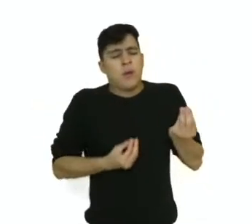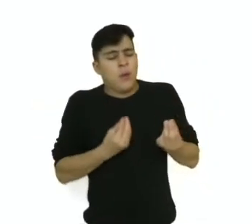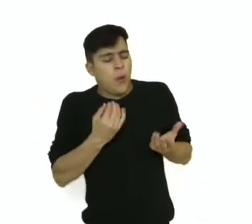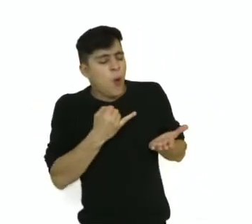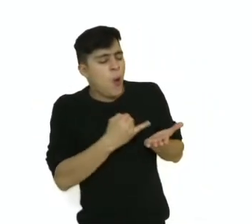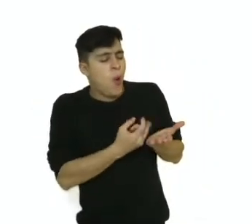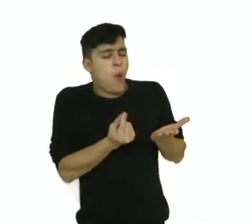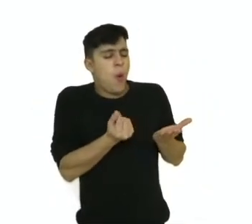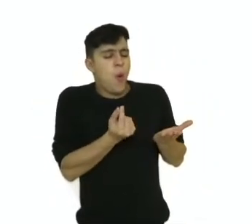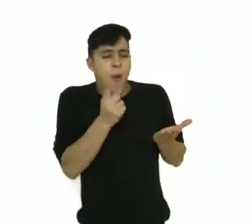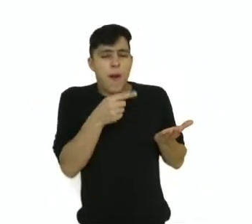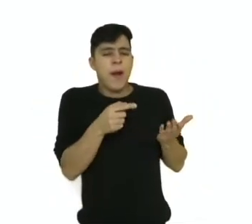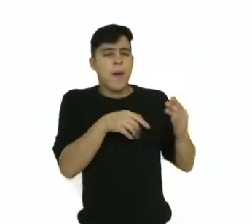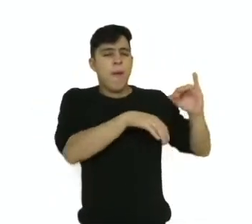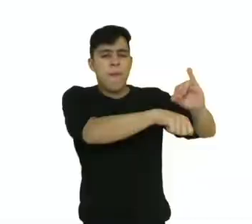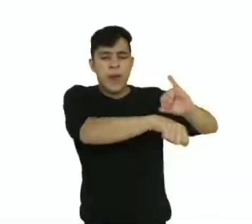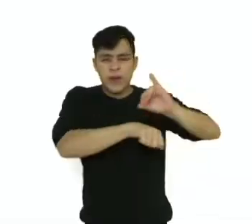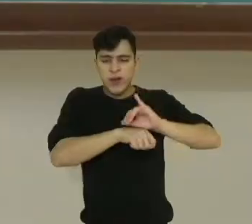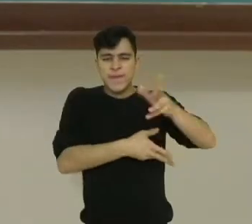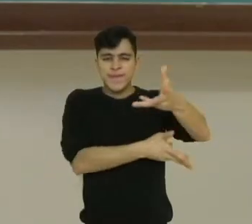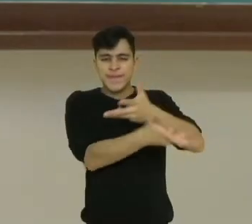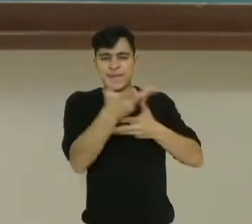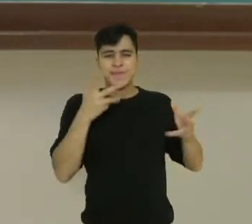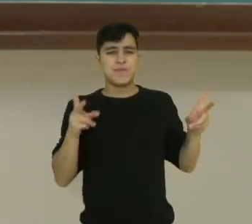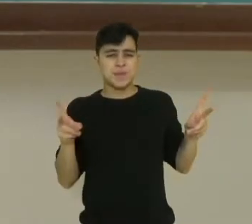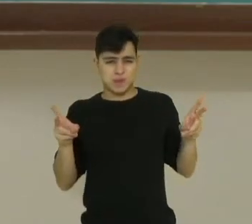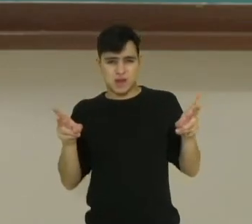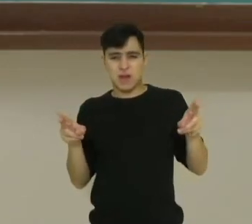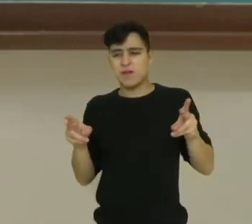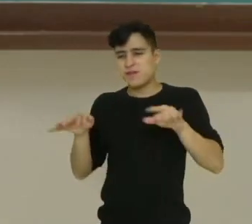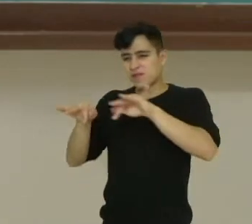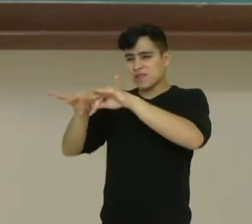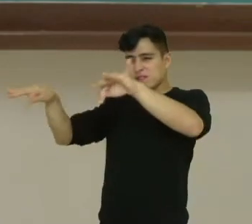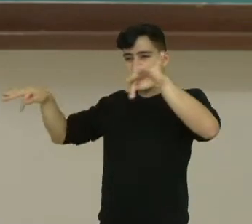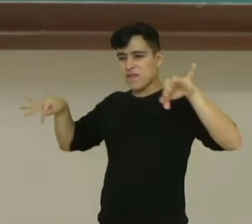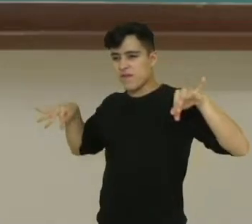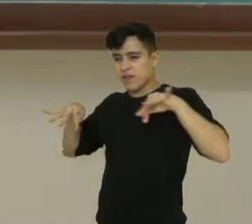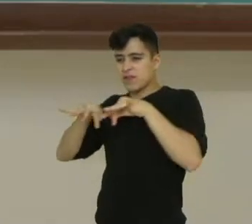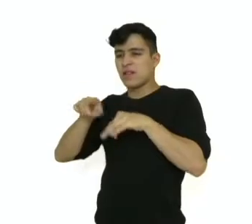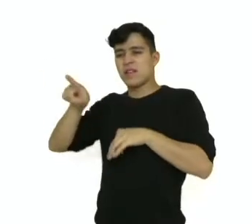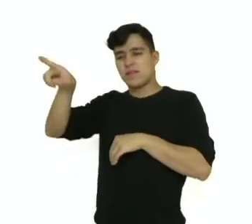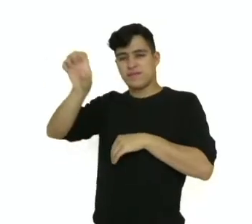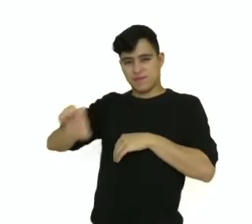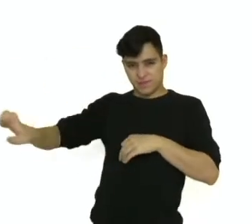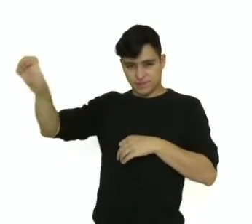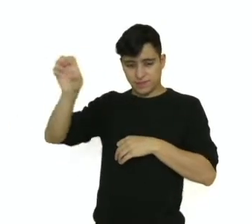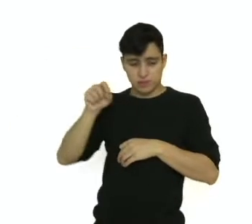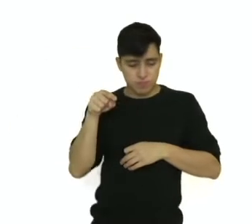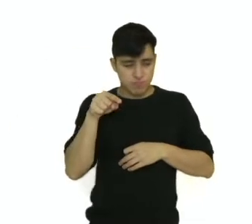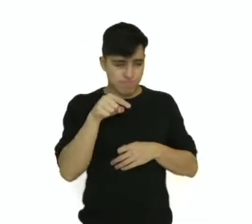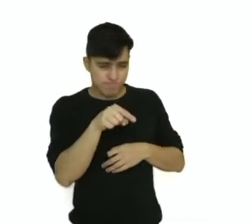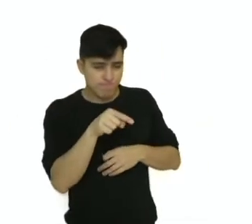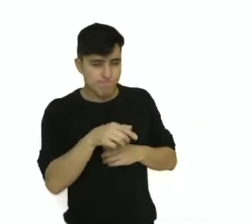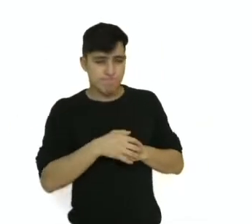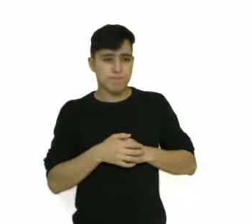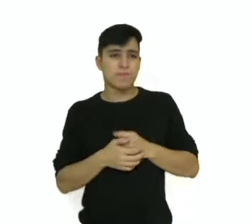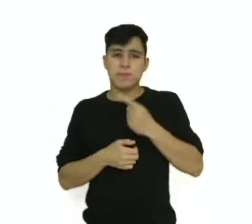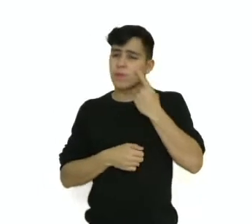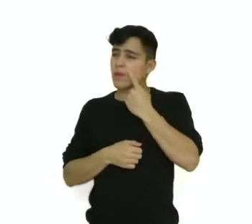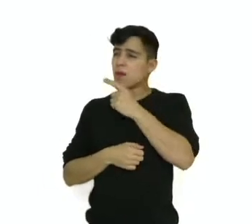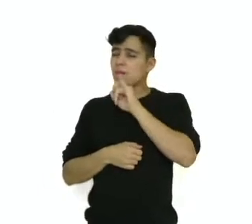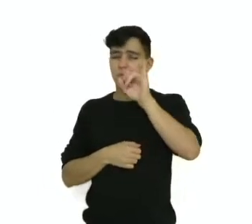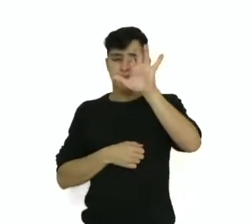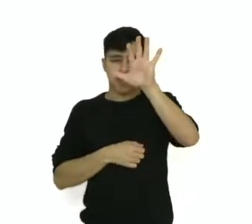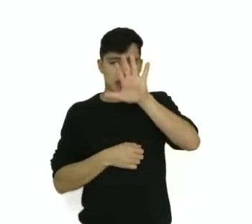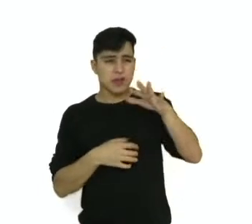impostos era feito em mercadorias, muito parecido com o sistema feudal europeu, tá? Representadas na imagem ao lado, mantas